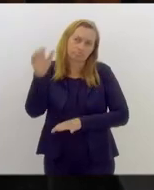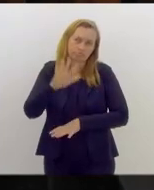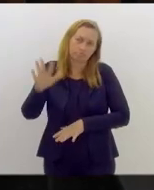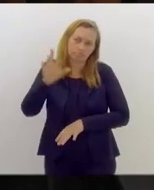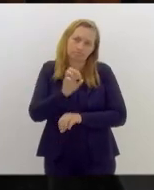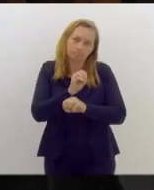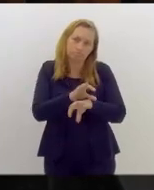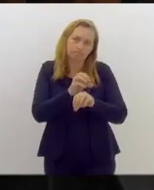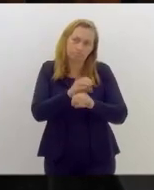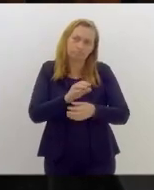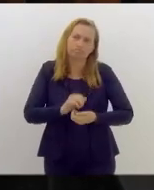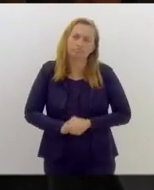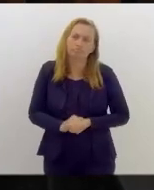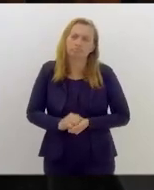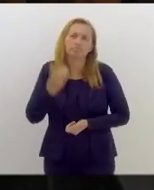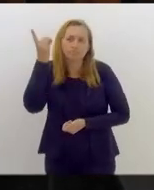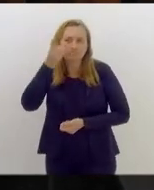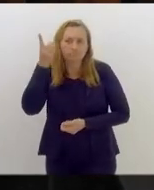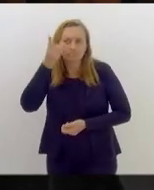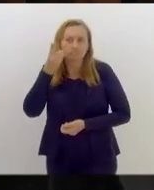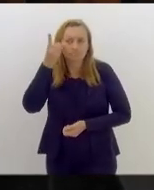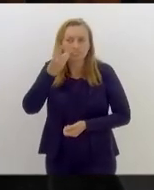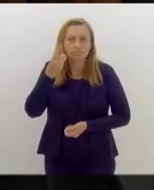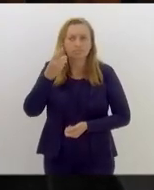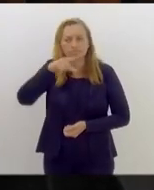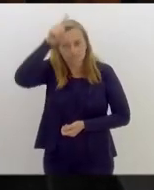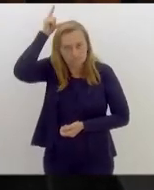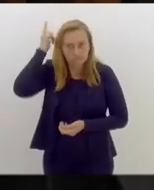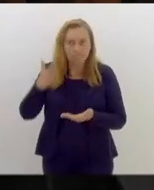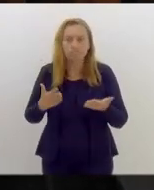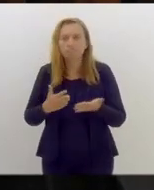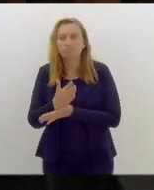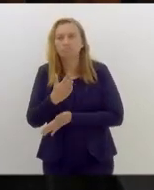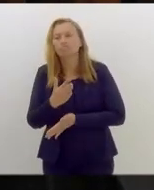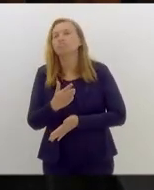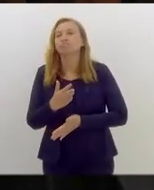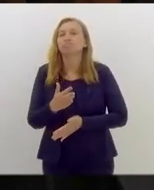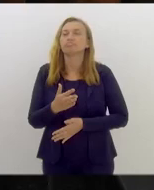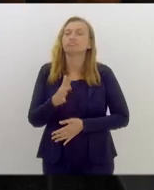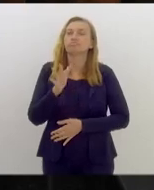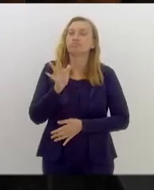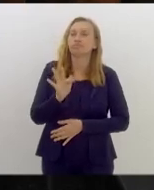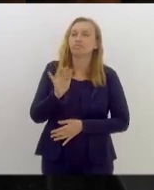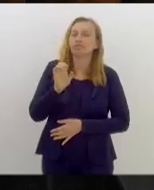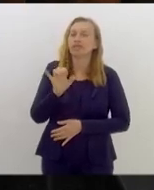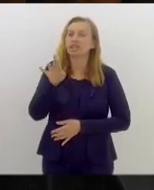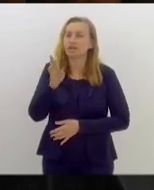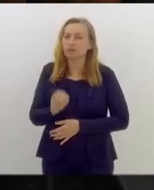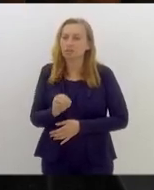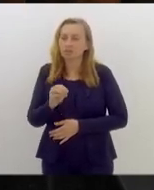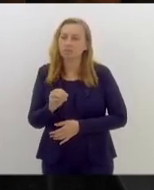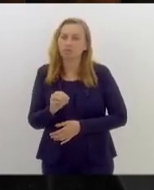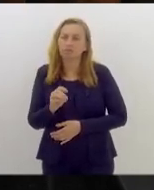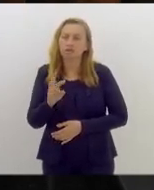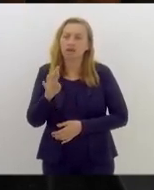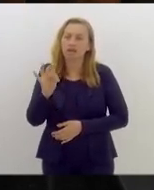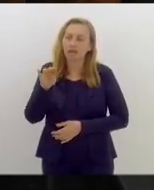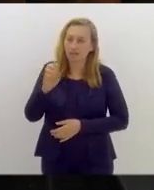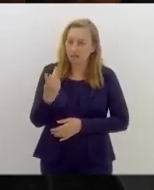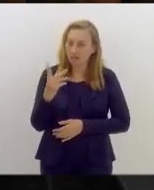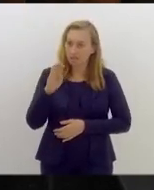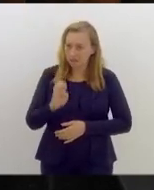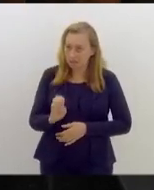Nacional de Educação, deputado Luiz Paulo, aprovado ainda sob o governo Fernando Henrique Cardoso, que teve vigência por 10 anos, de